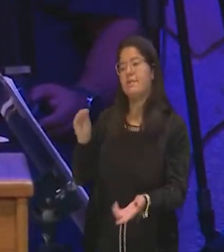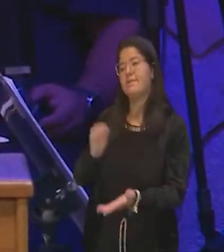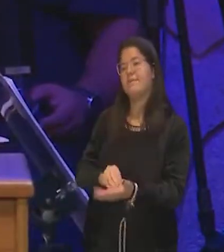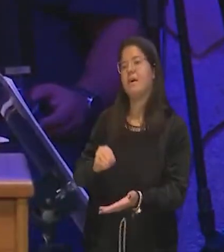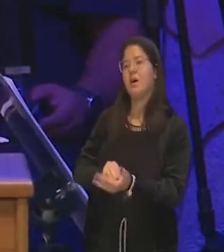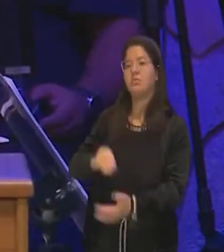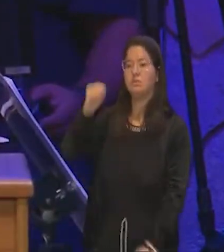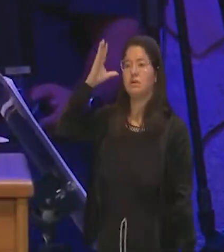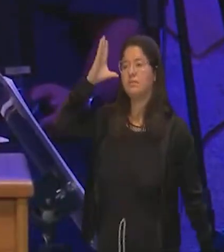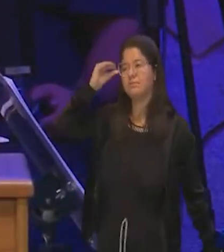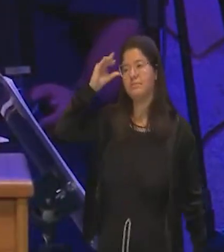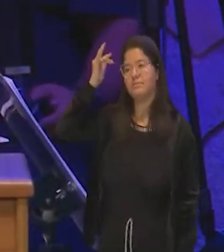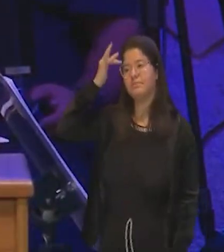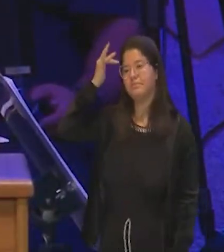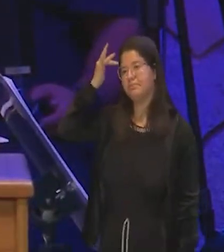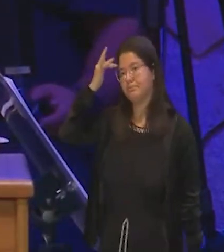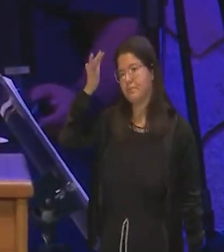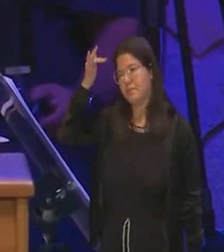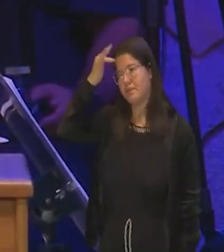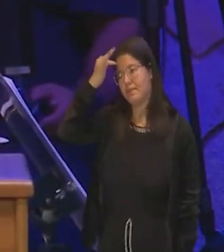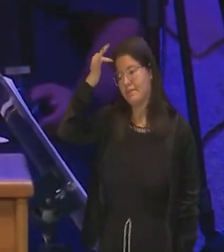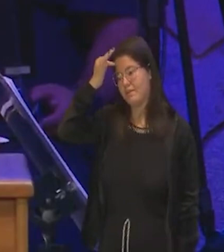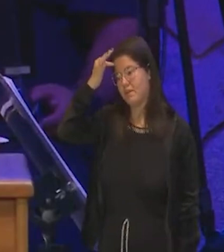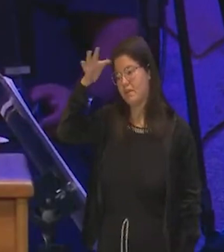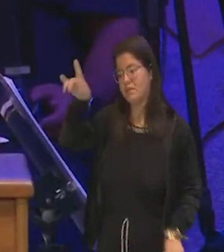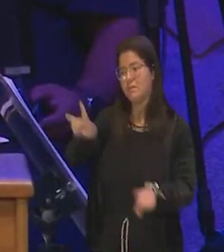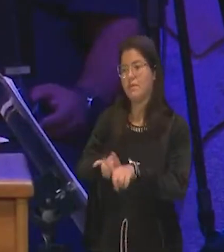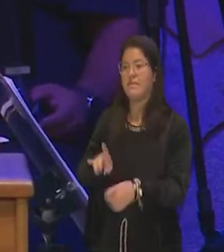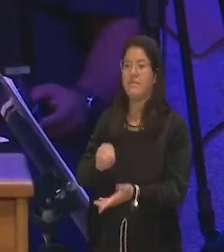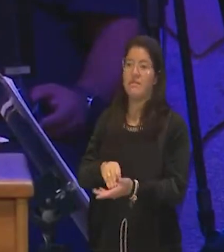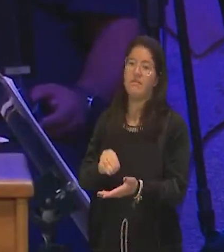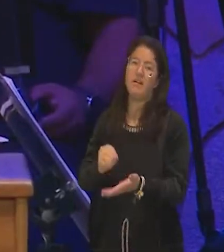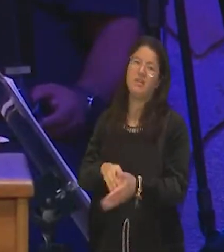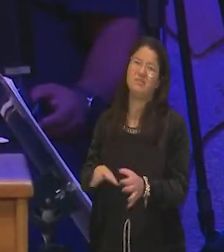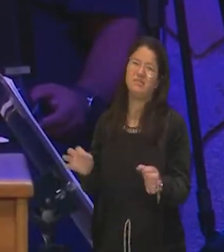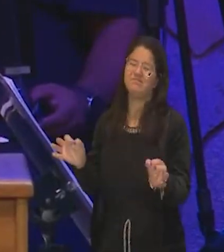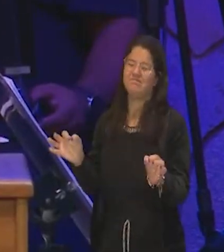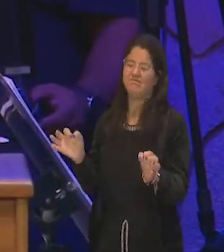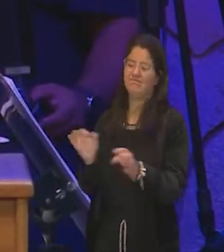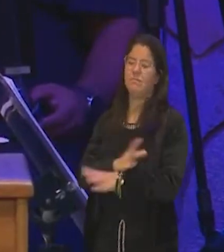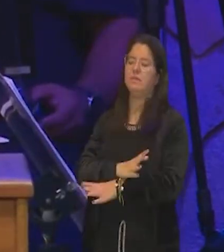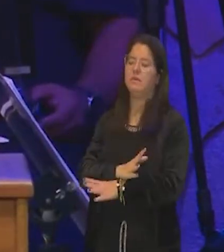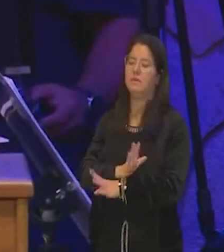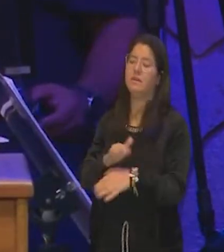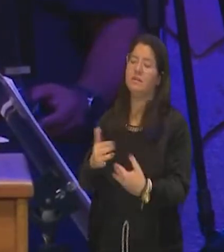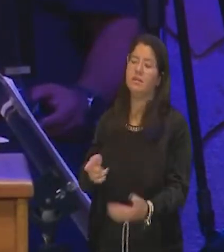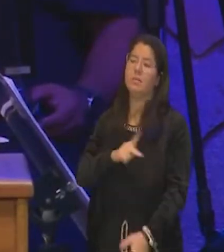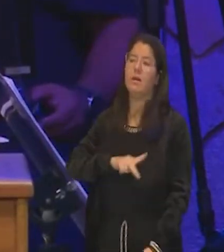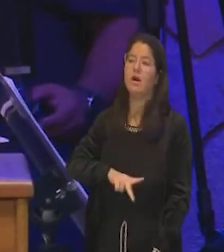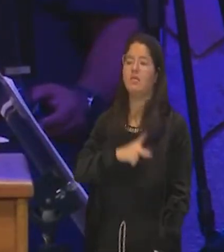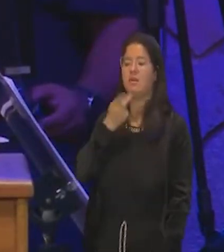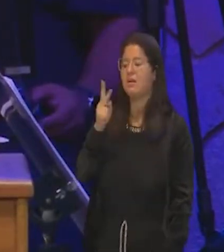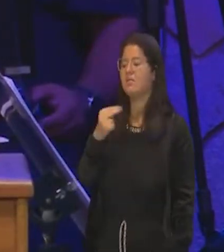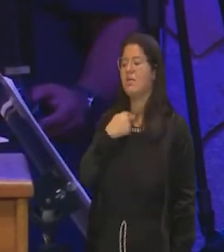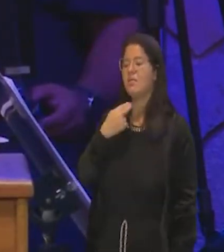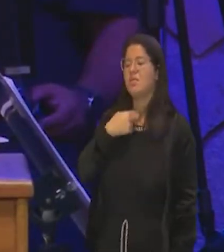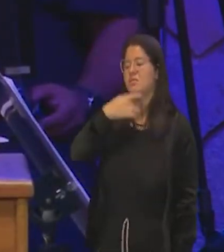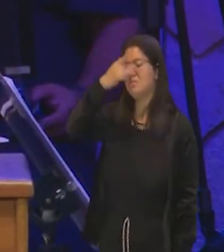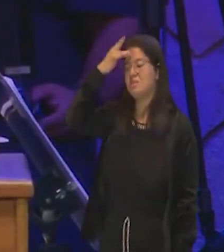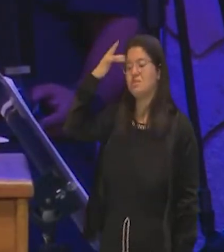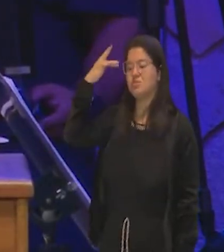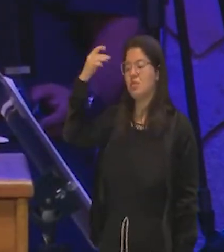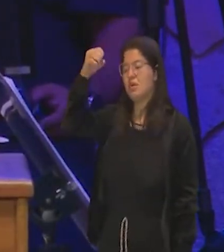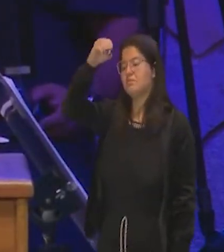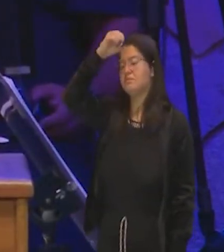sua fé e pelo seu despreparo. Por isso que Paulo fala que não seja neófito, que não seja um